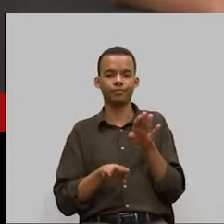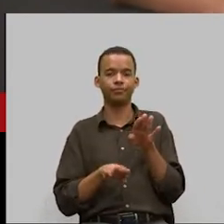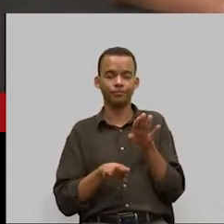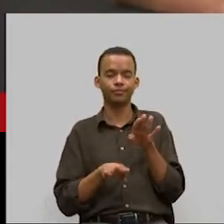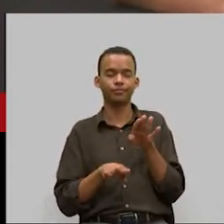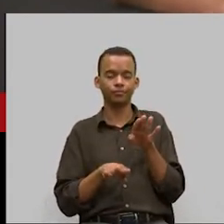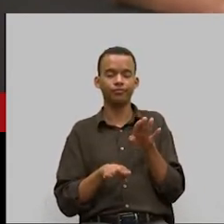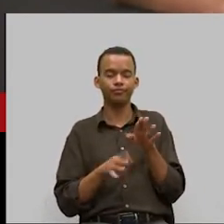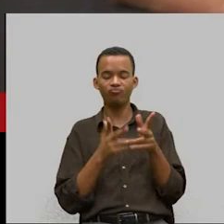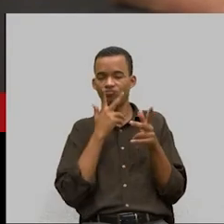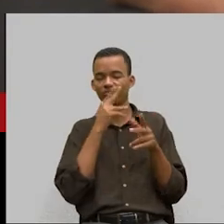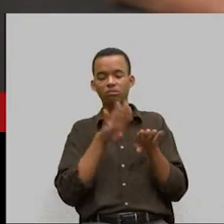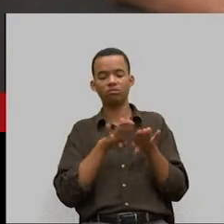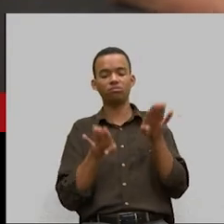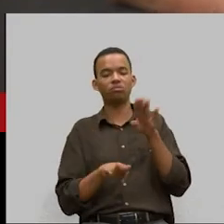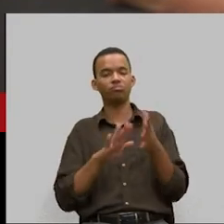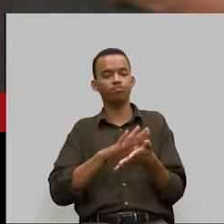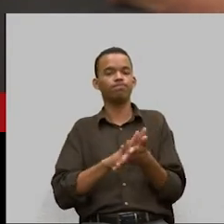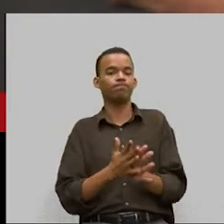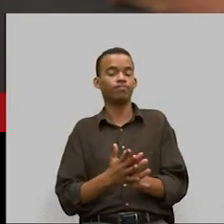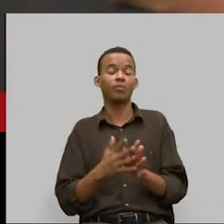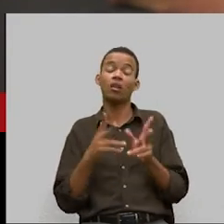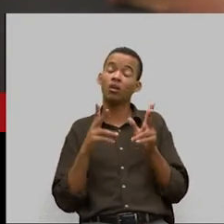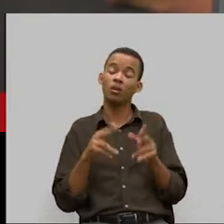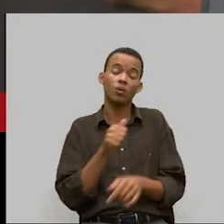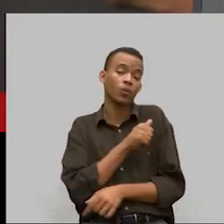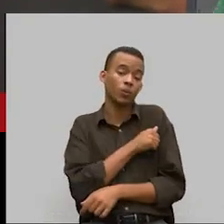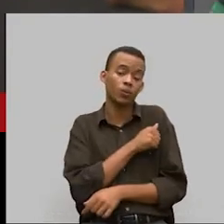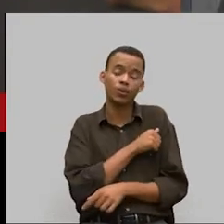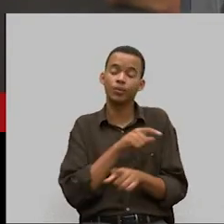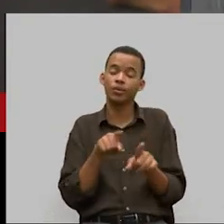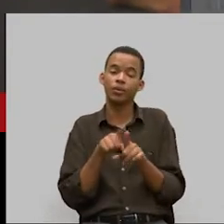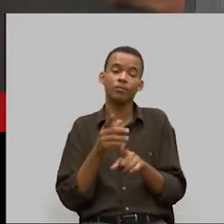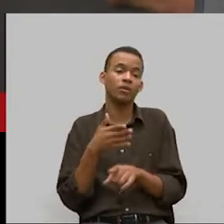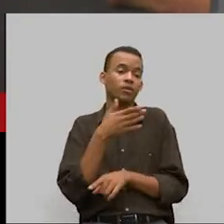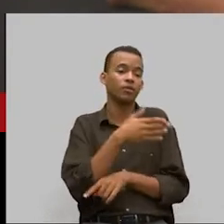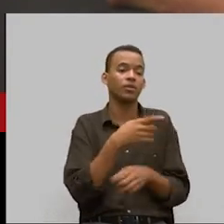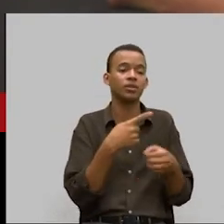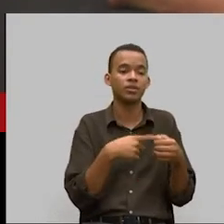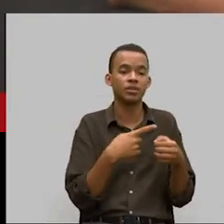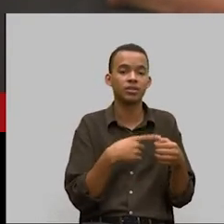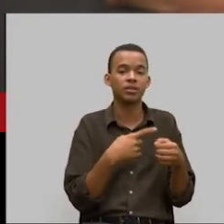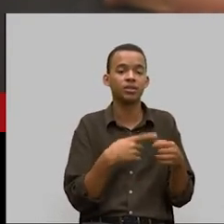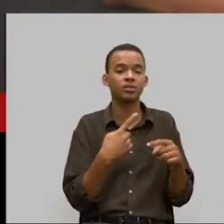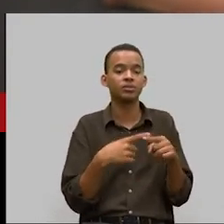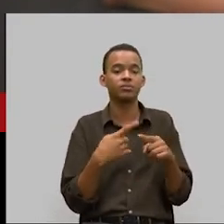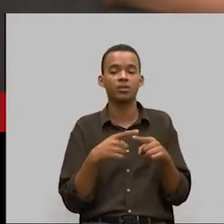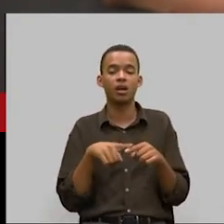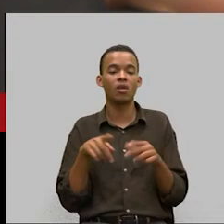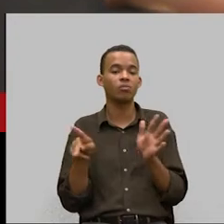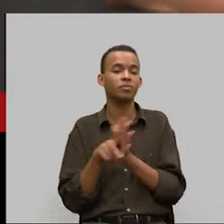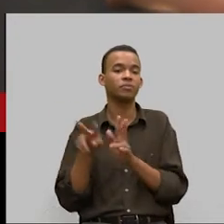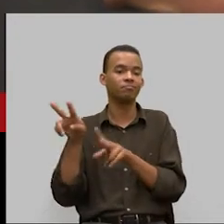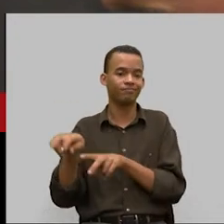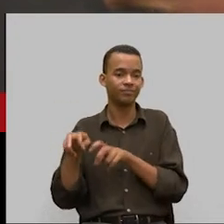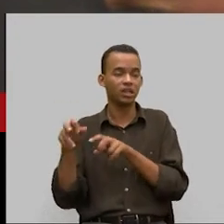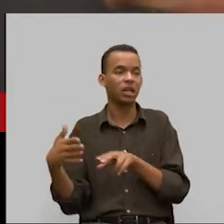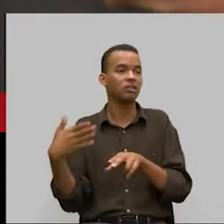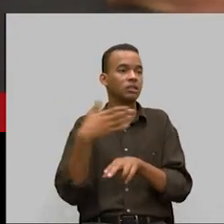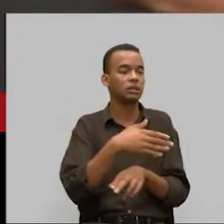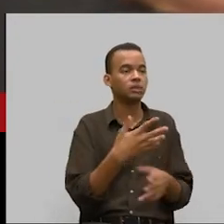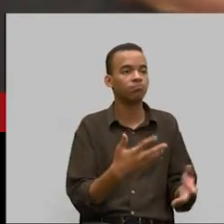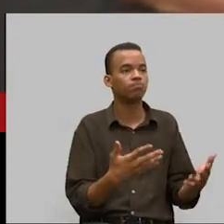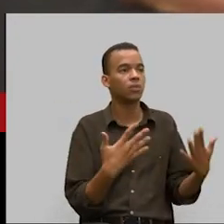Assim como é o aluno que vai pra escola da cidade e se sente diminuído e não valorizado os sonhos Dele não É